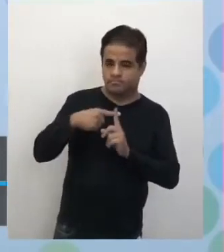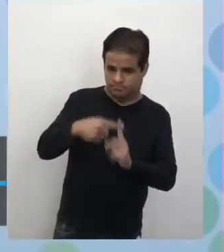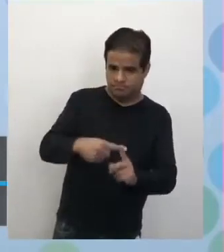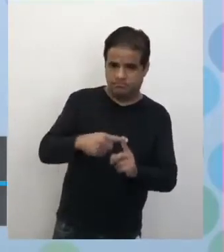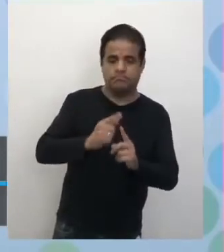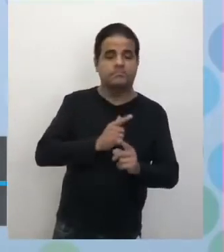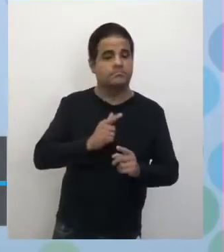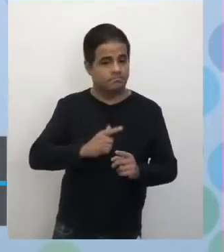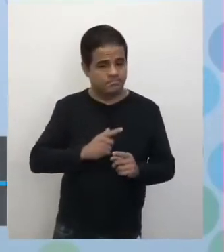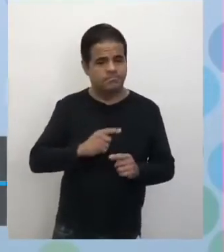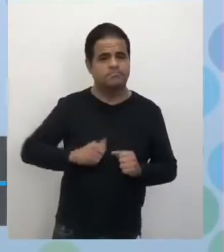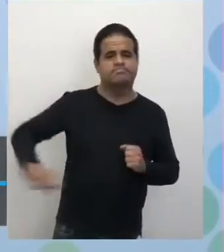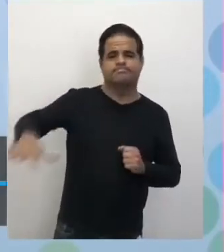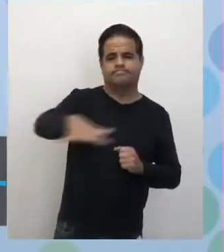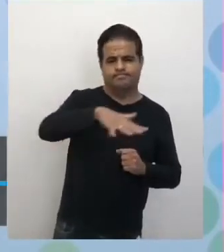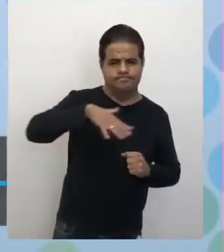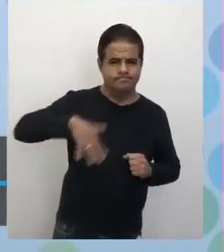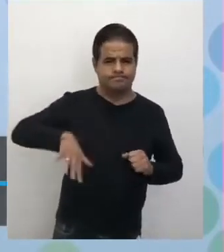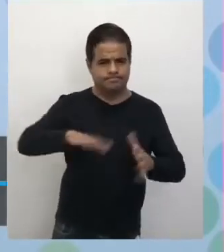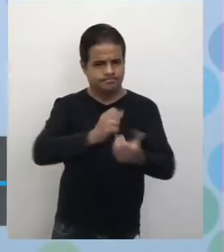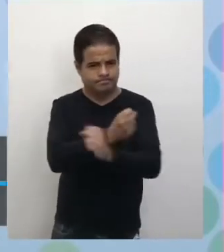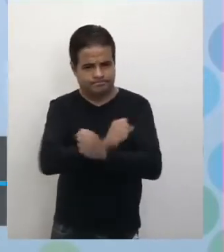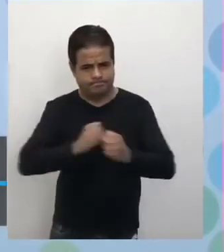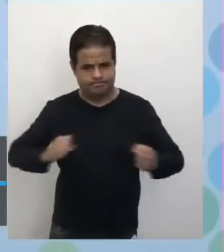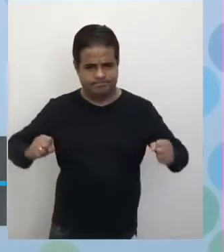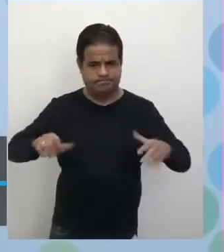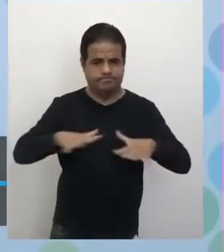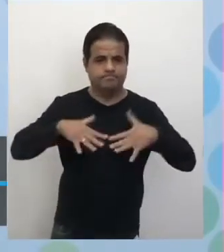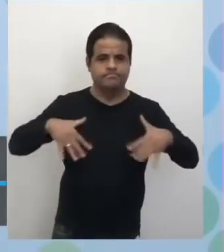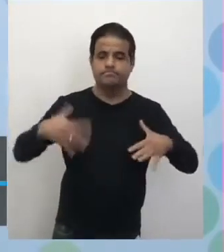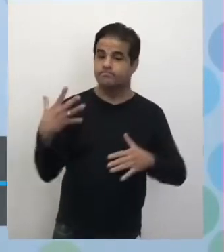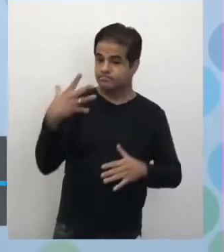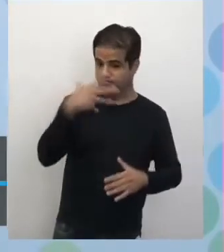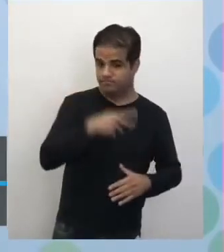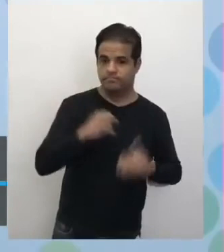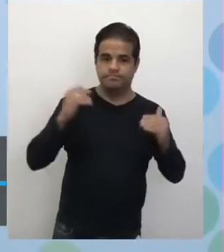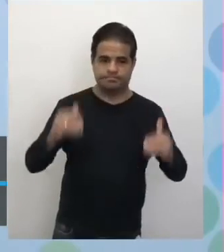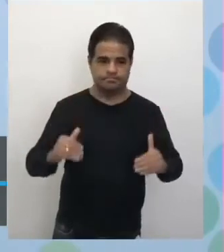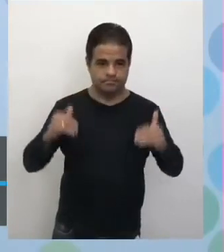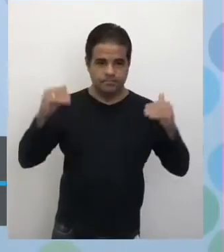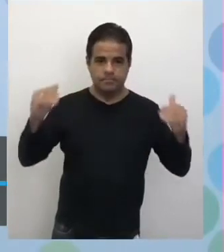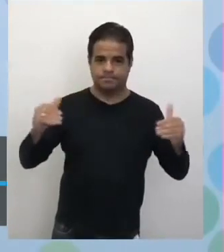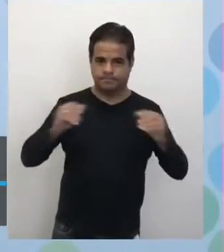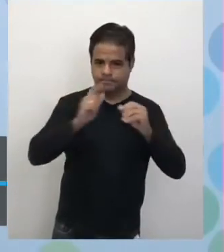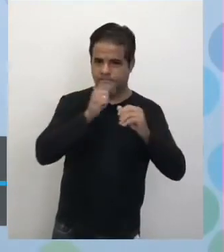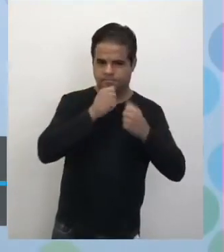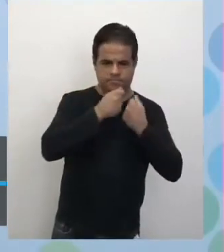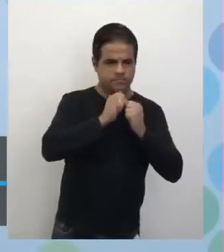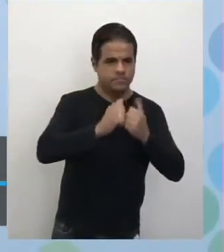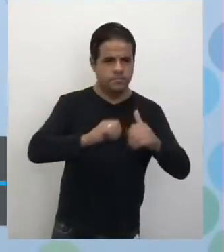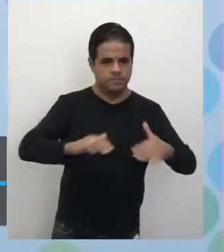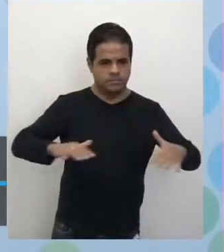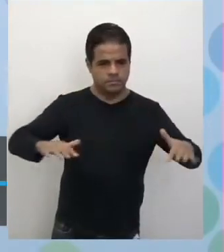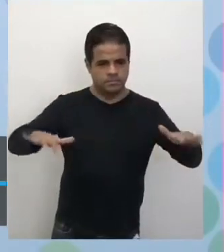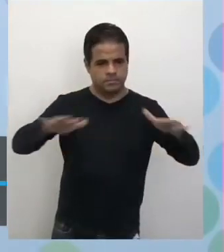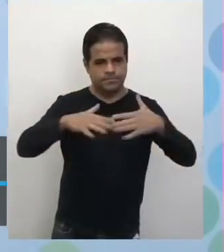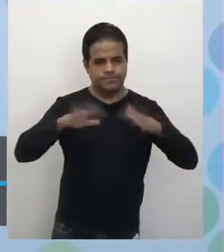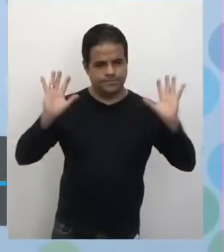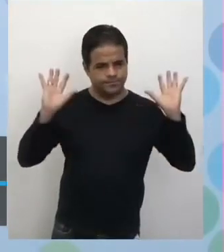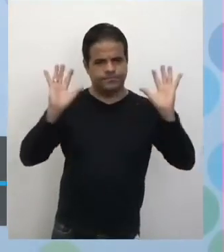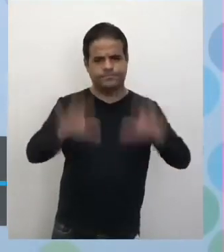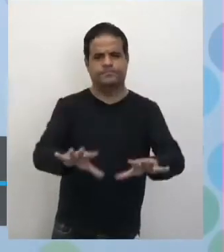tem essa questão, né? O alagamento, mesmo que a Belo Monte foi bem menor do que a Itaipu, alagou. Isso aí gera um